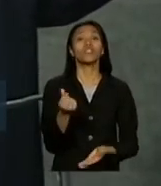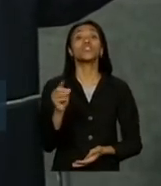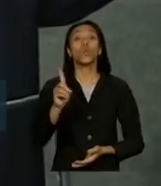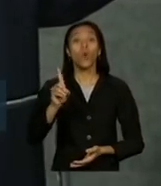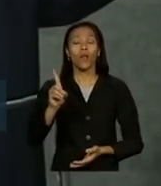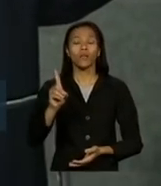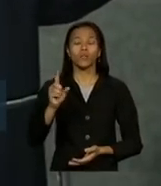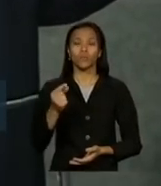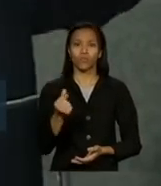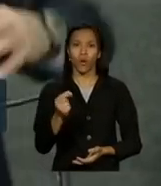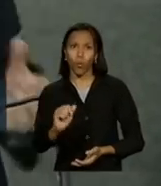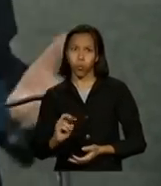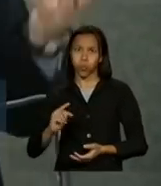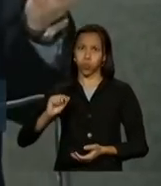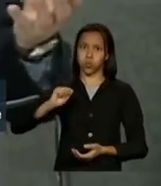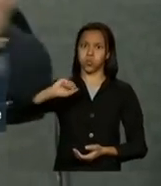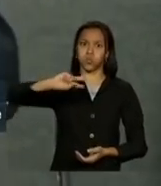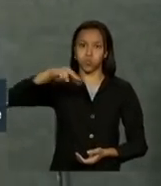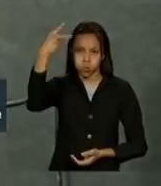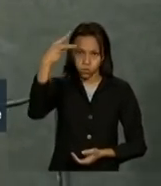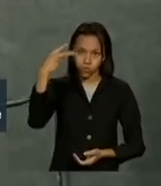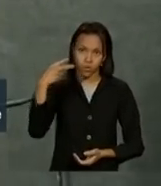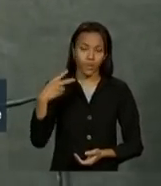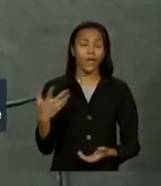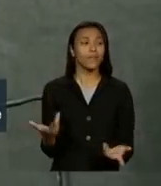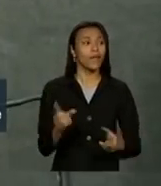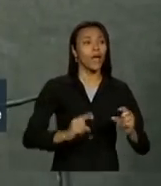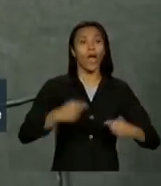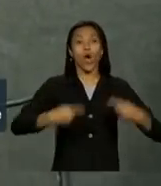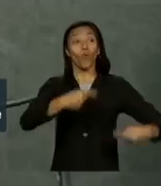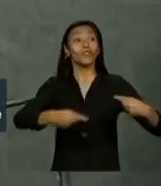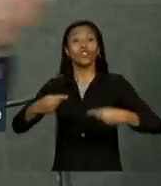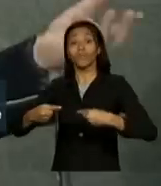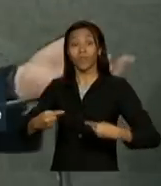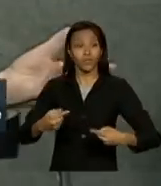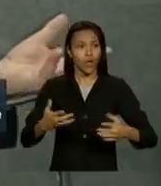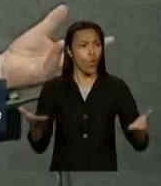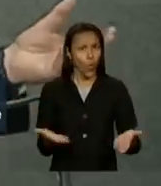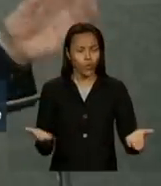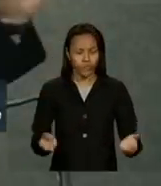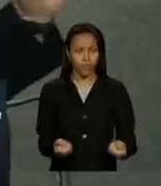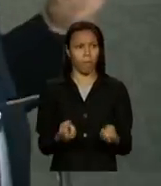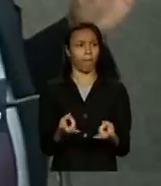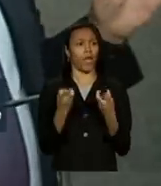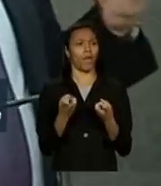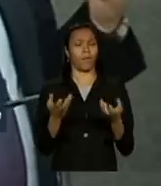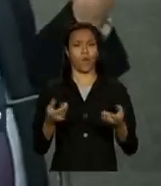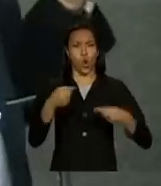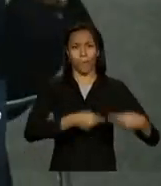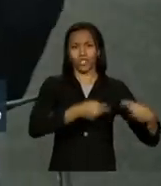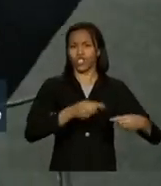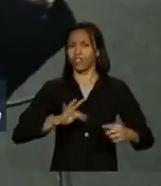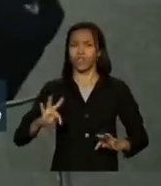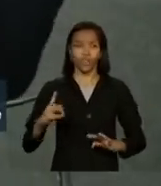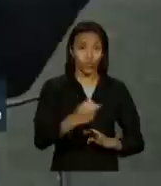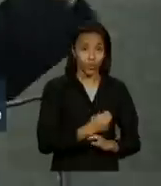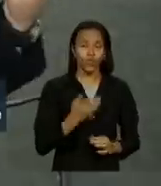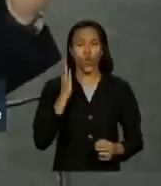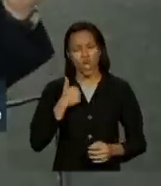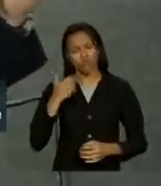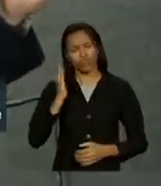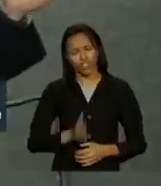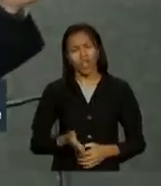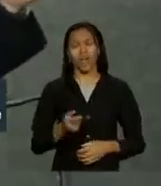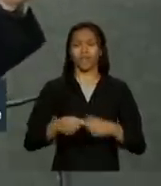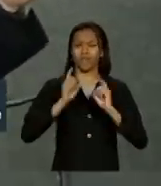cima né então não aparece as não competitividades hoje elas aparecem em tudo então eu eu tenho debatido e